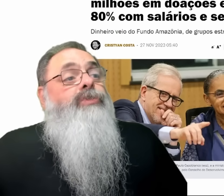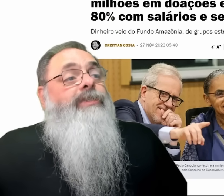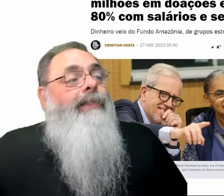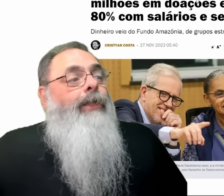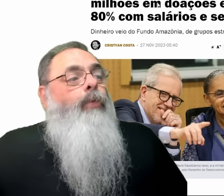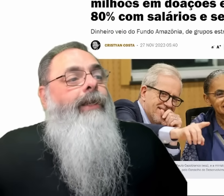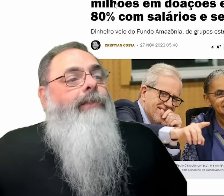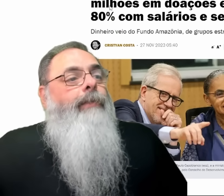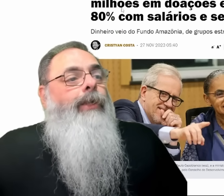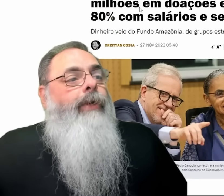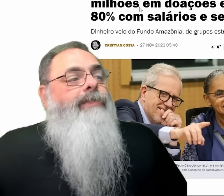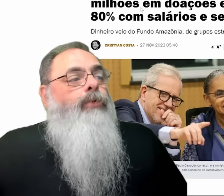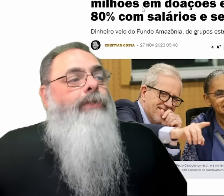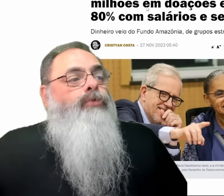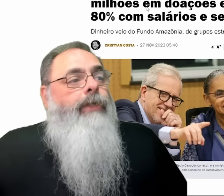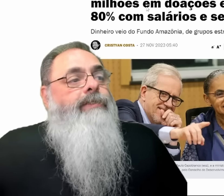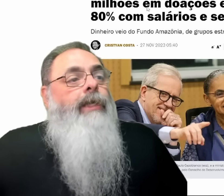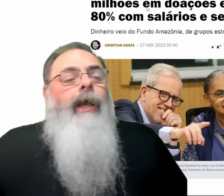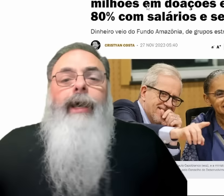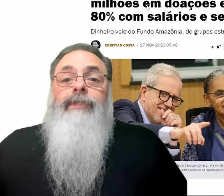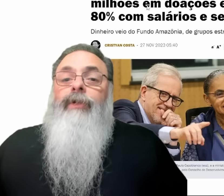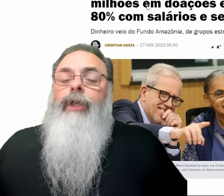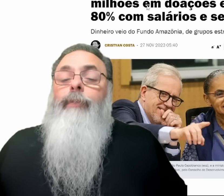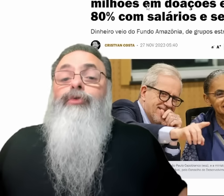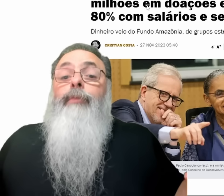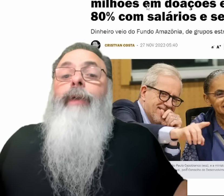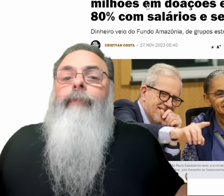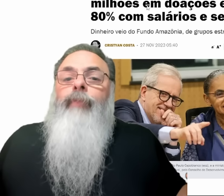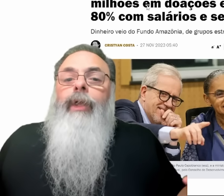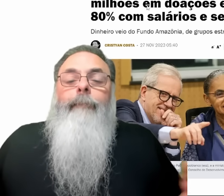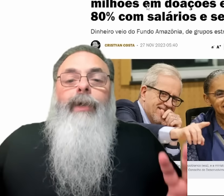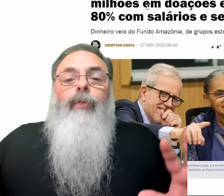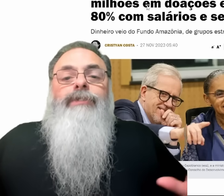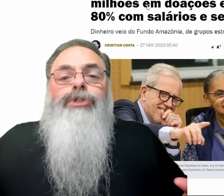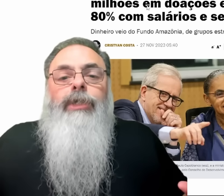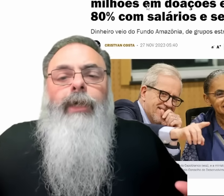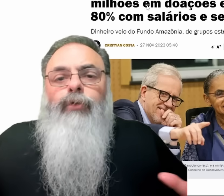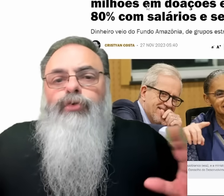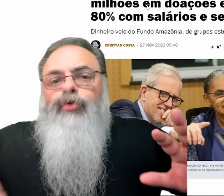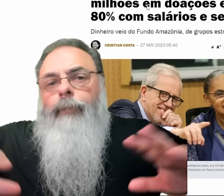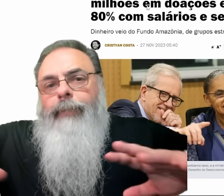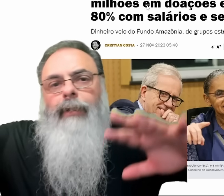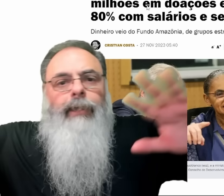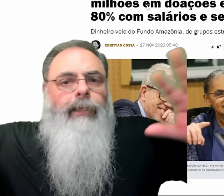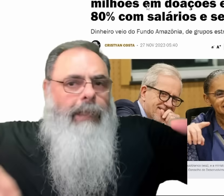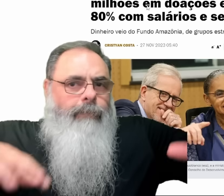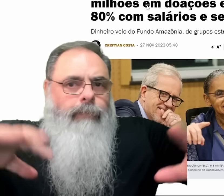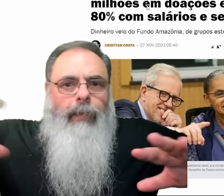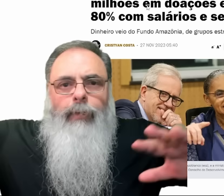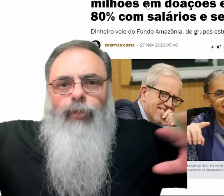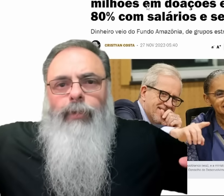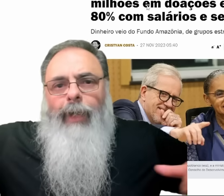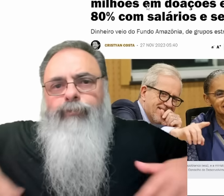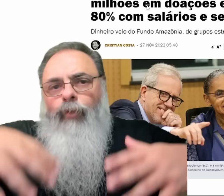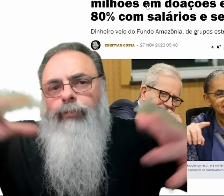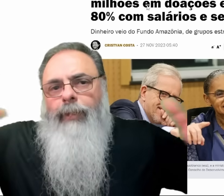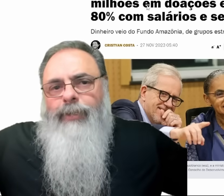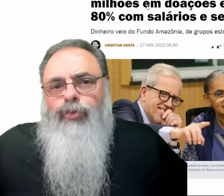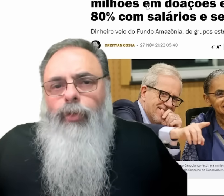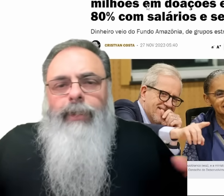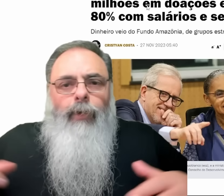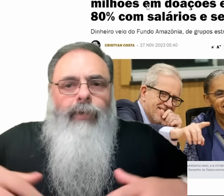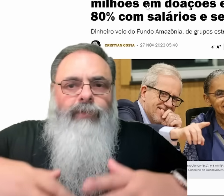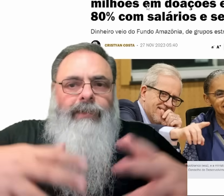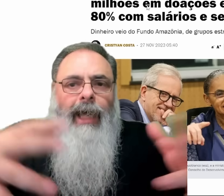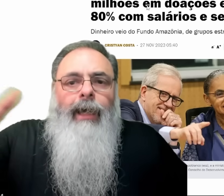recebeu 140 milhões em doações aí você fala não mas tudo bem pegou esse dinheiro e usou para né controlar fogo na